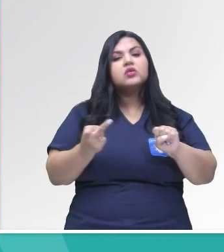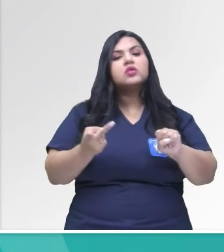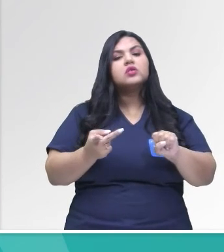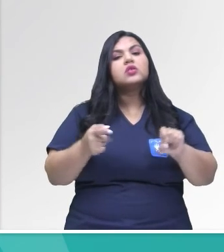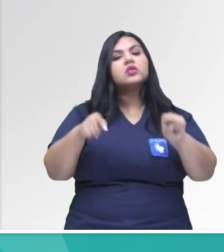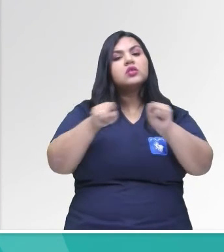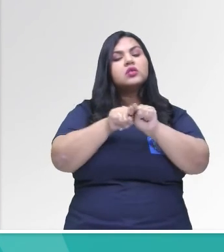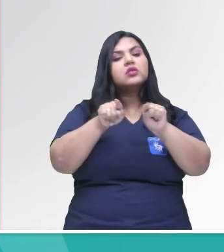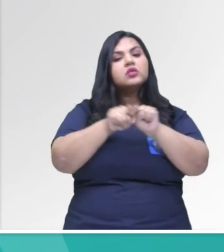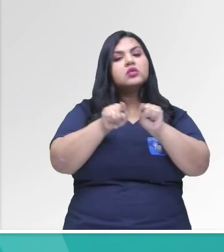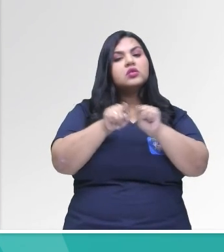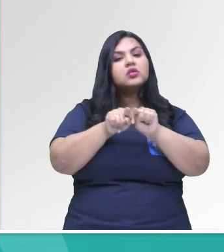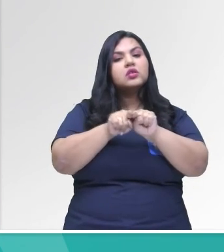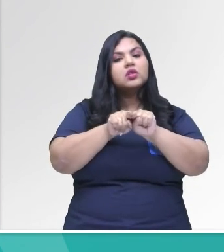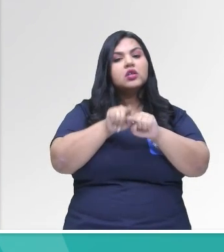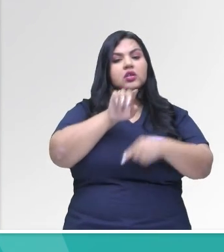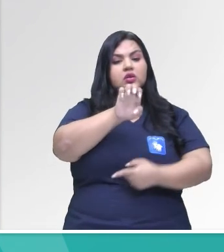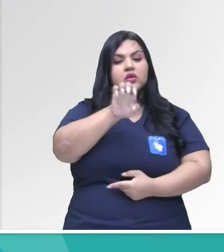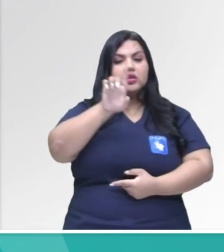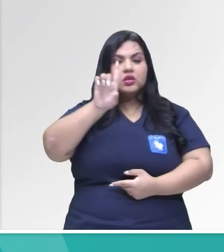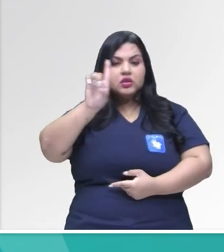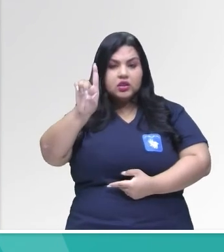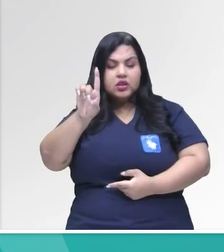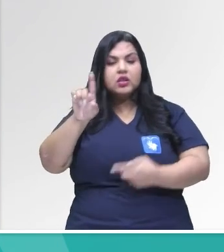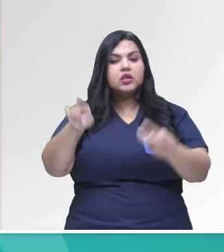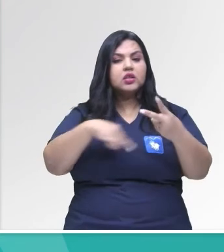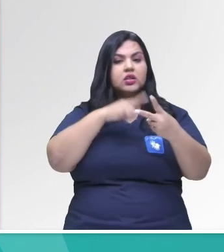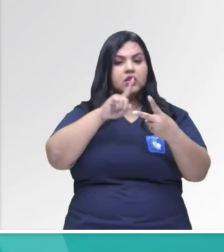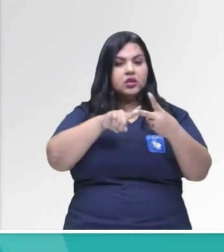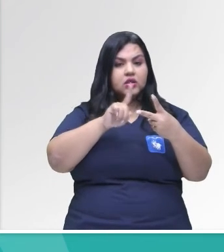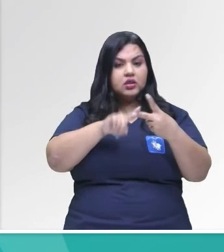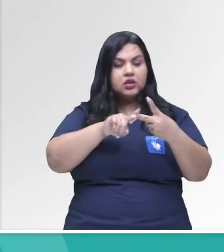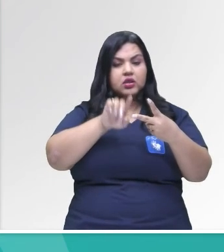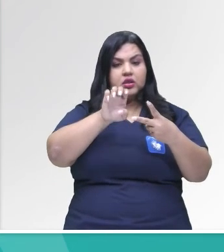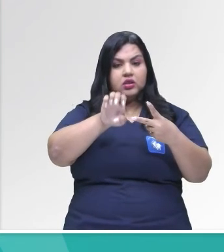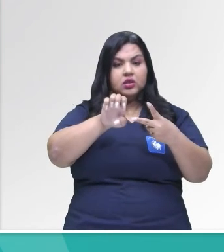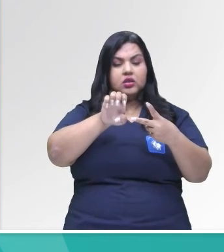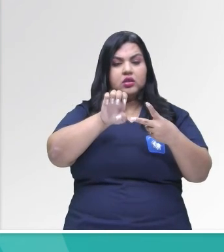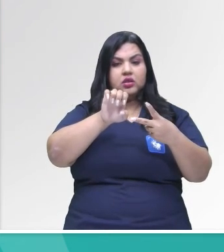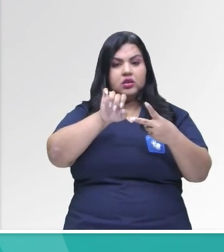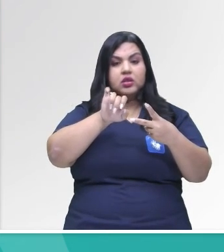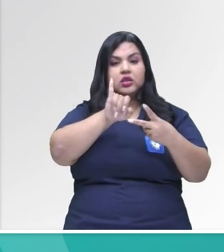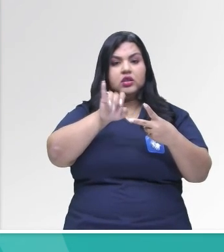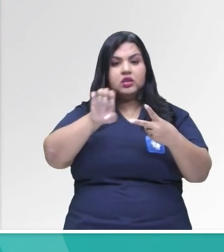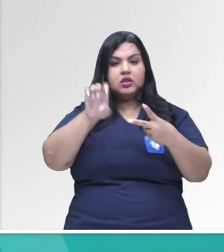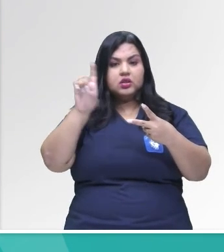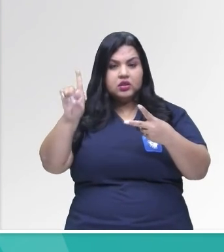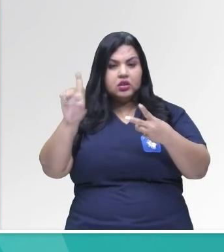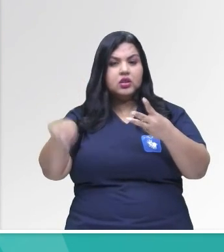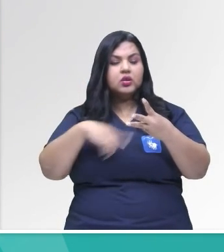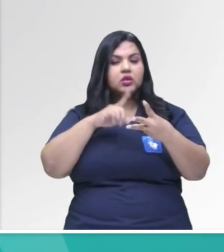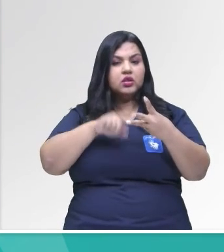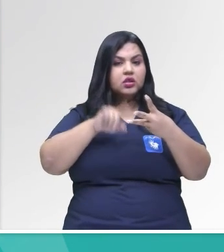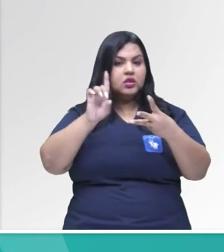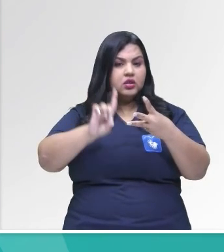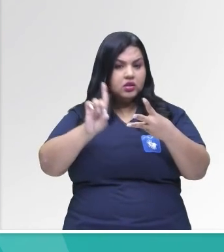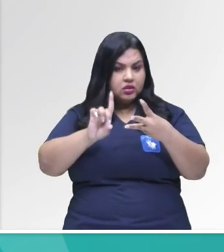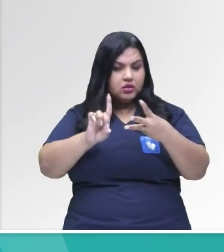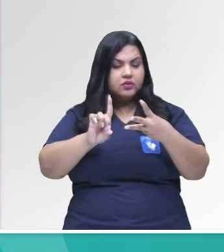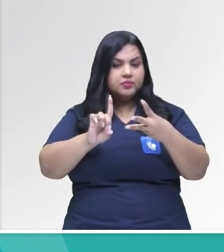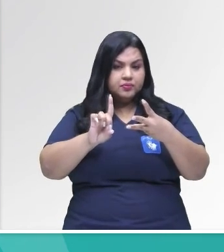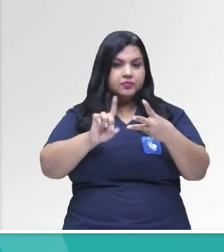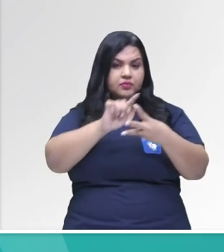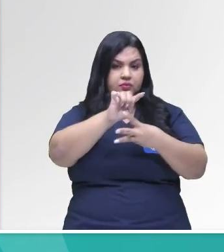e um particípio. Esse particípio tanto pode ser um verbo regular, que tem aquela terminação id, ed